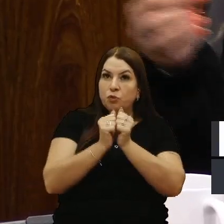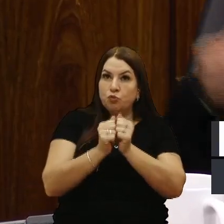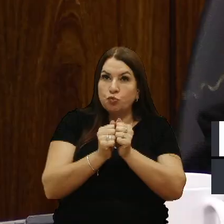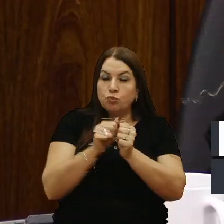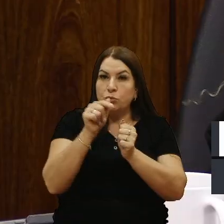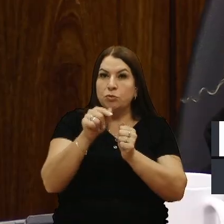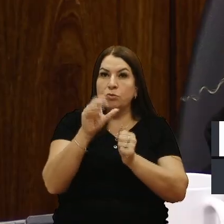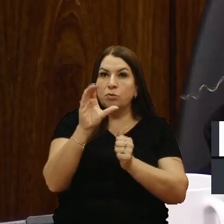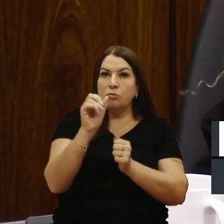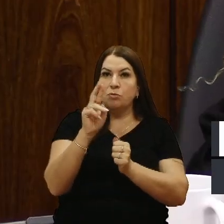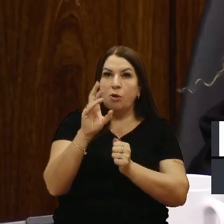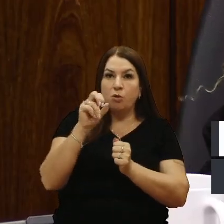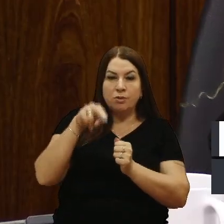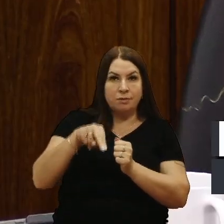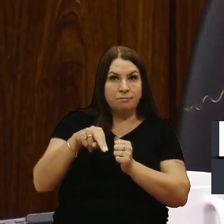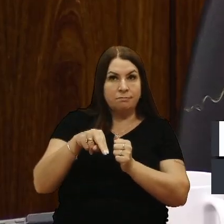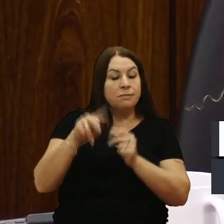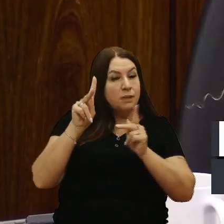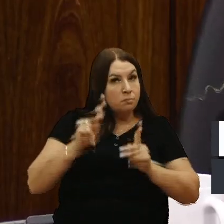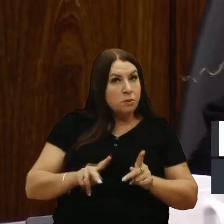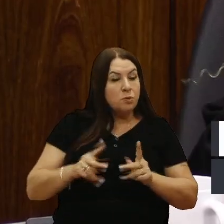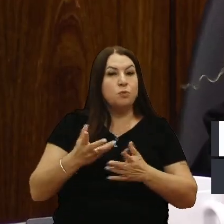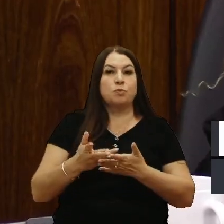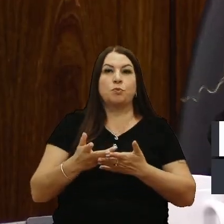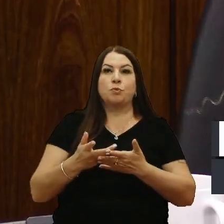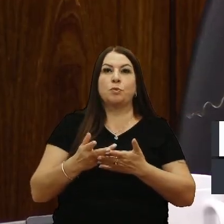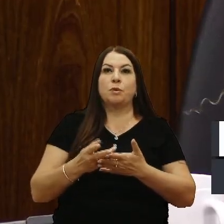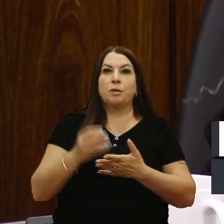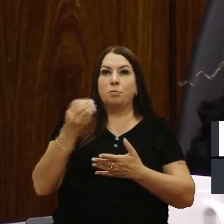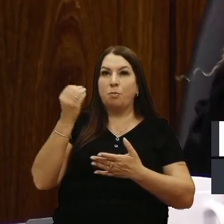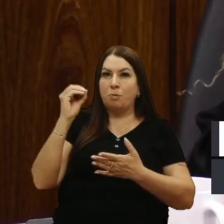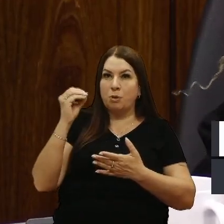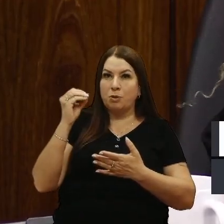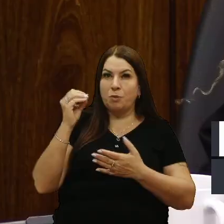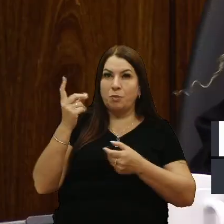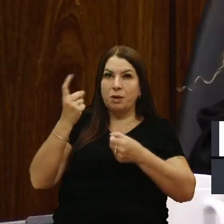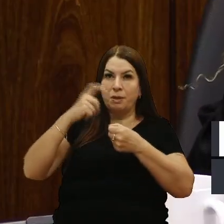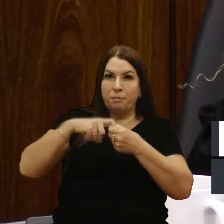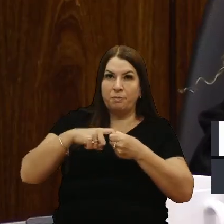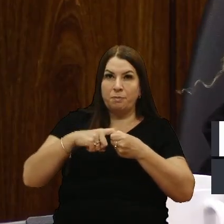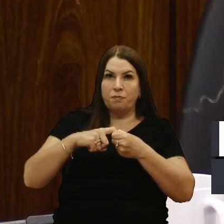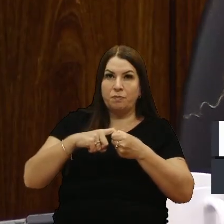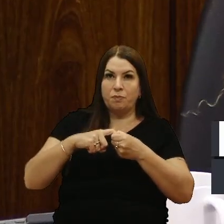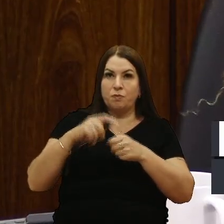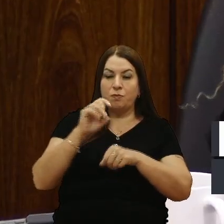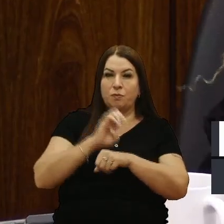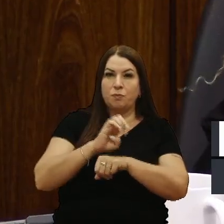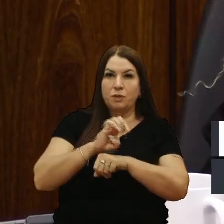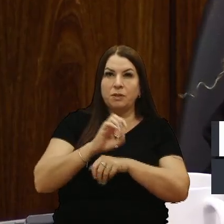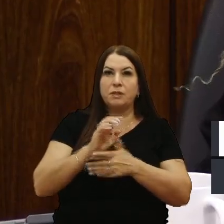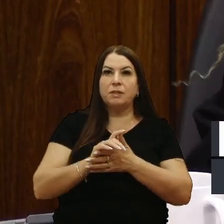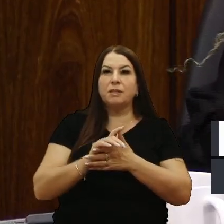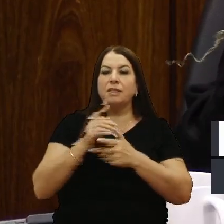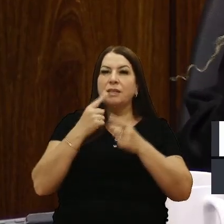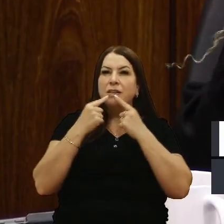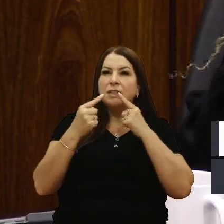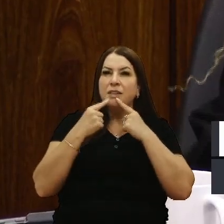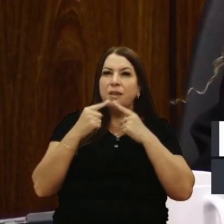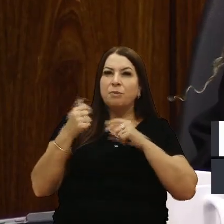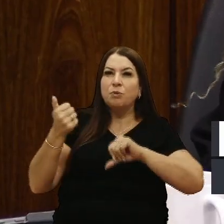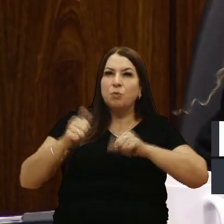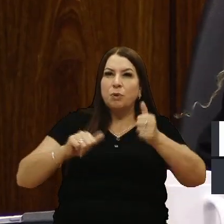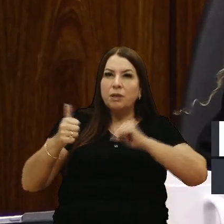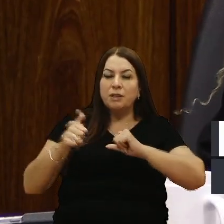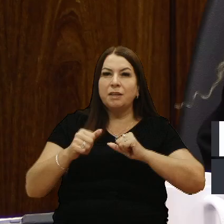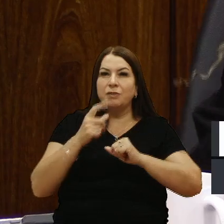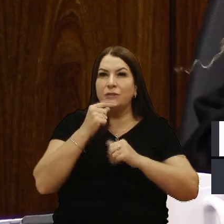à Corsã? As pessoas em Porto Alegre, na capital do nosso estado, reclamam da